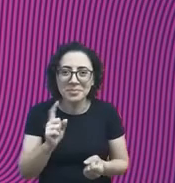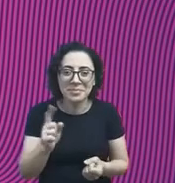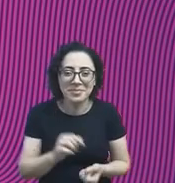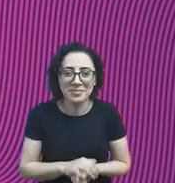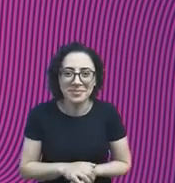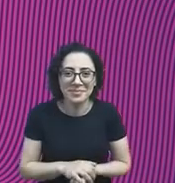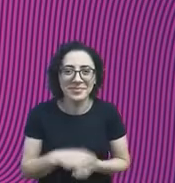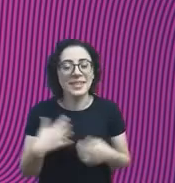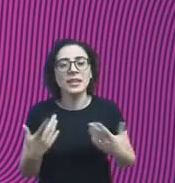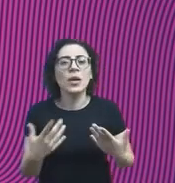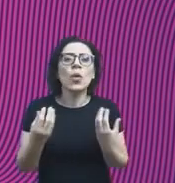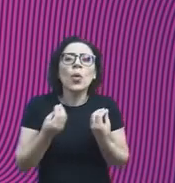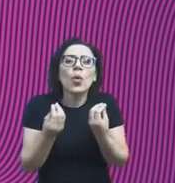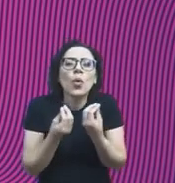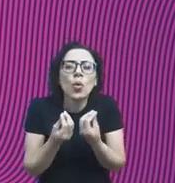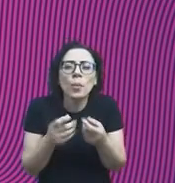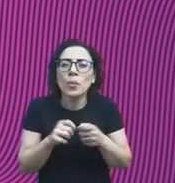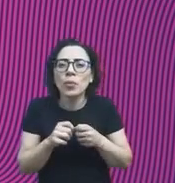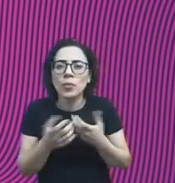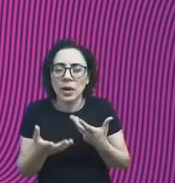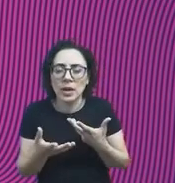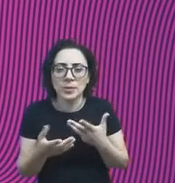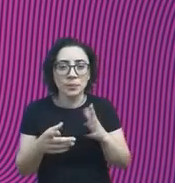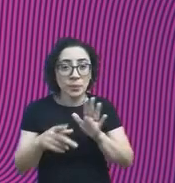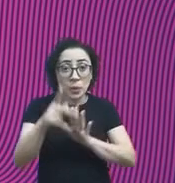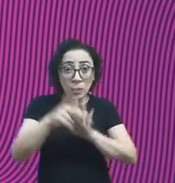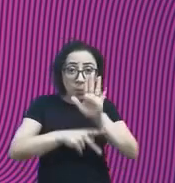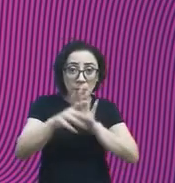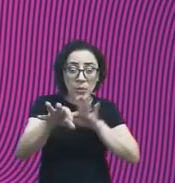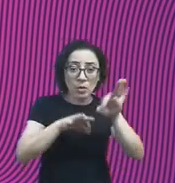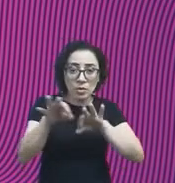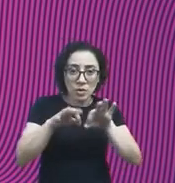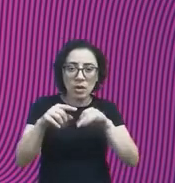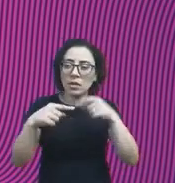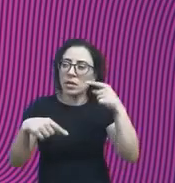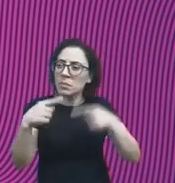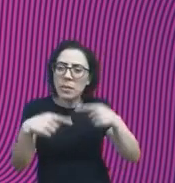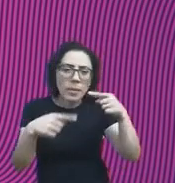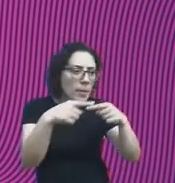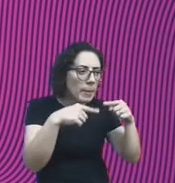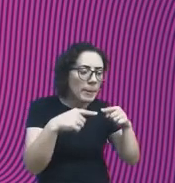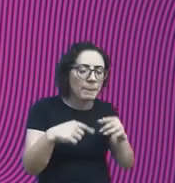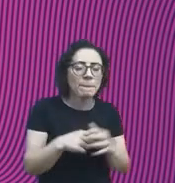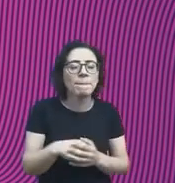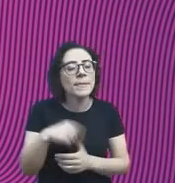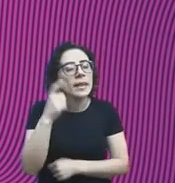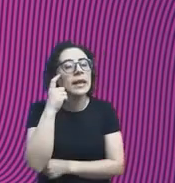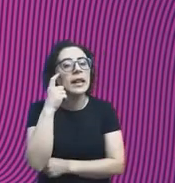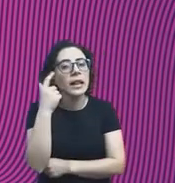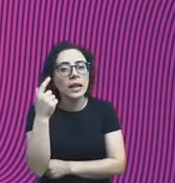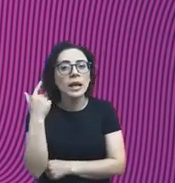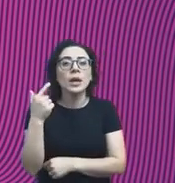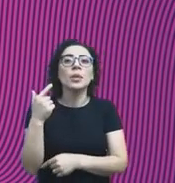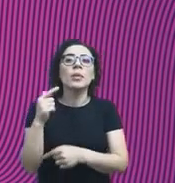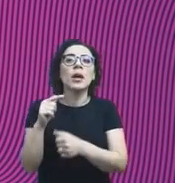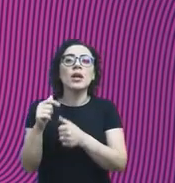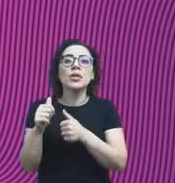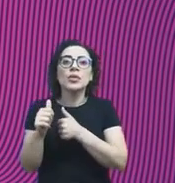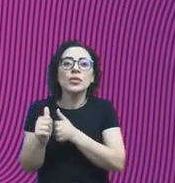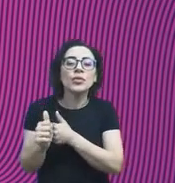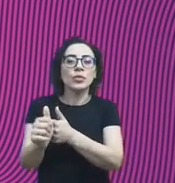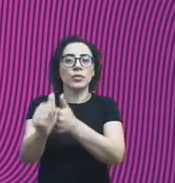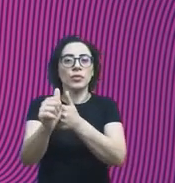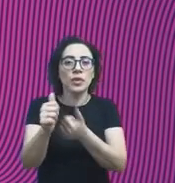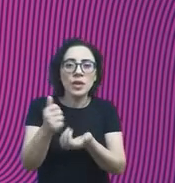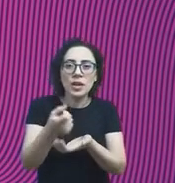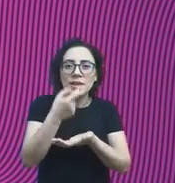O projeto que está em discussão, ele me lembra muito rastreabilidade de medicamentos e, o tal